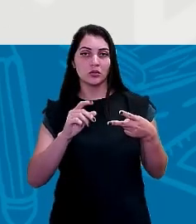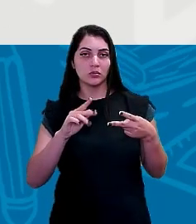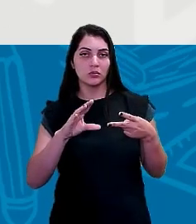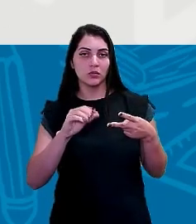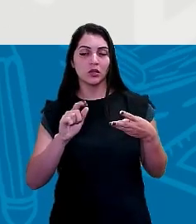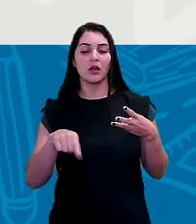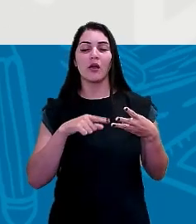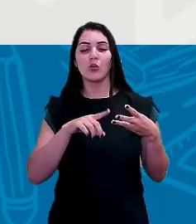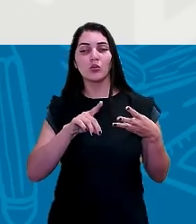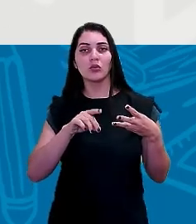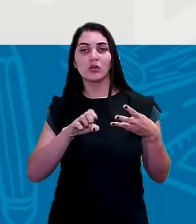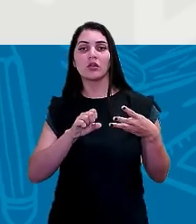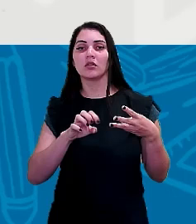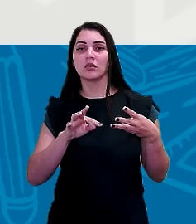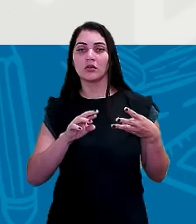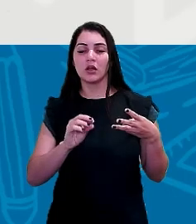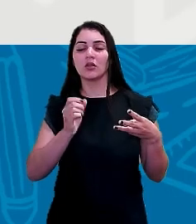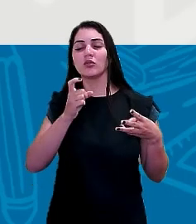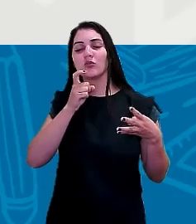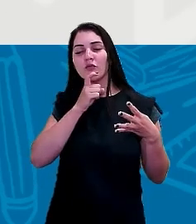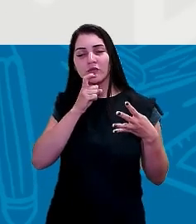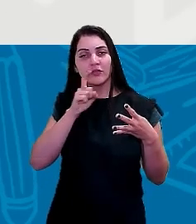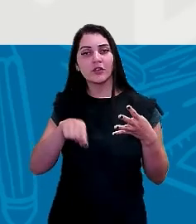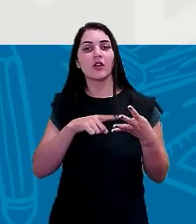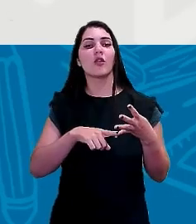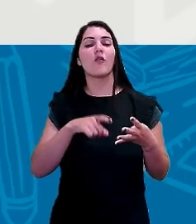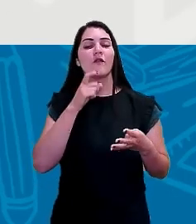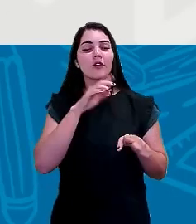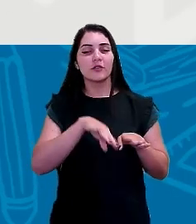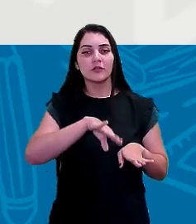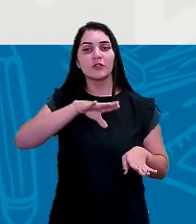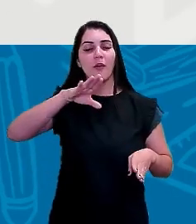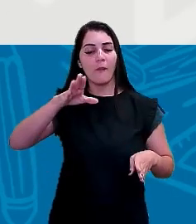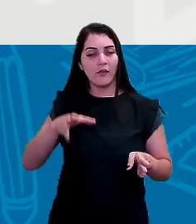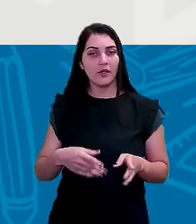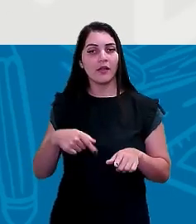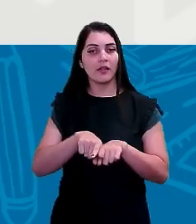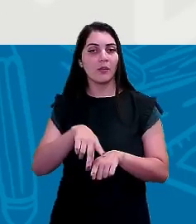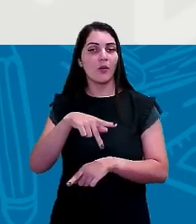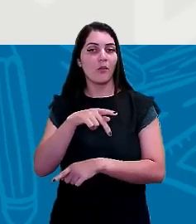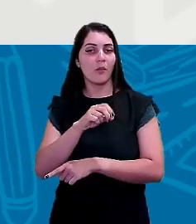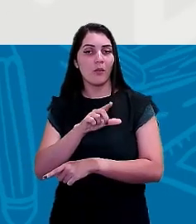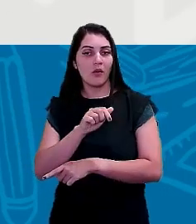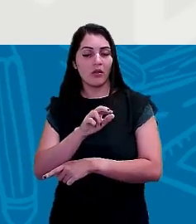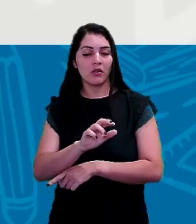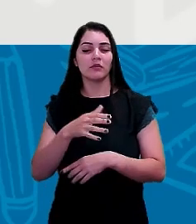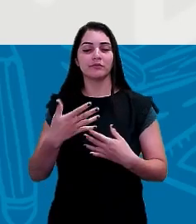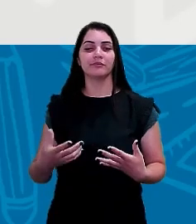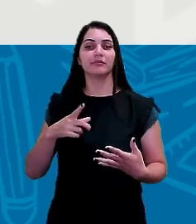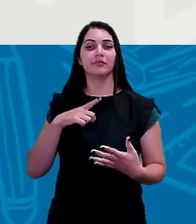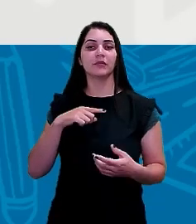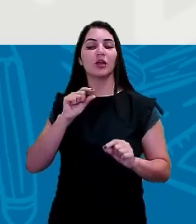o desértico, o frio de montanha e o polar. Então, nós vamos ter